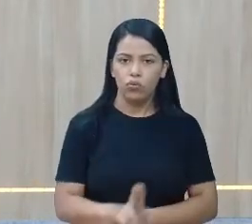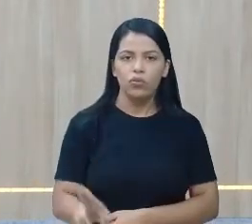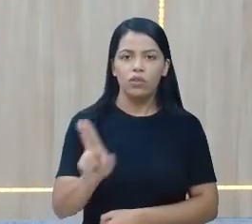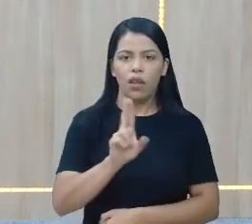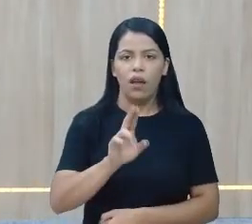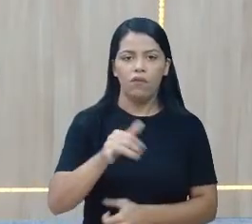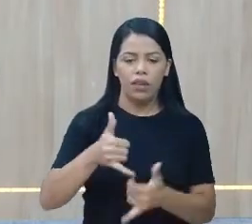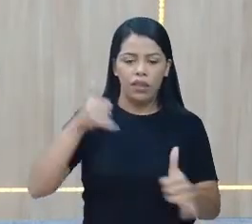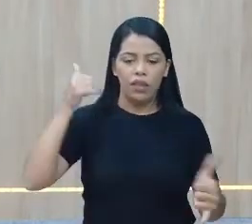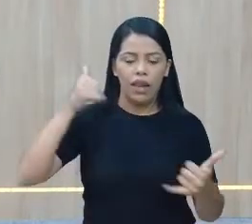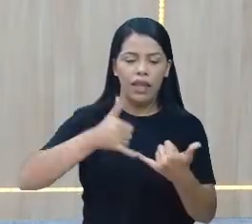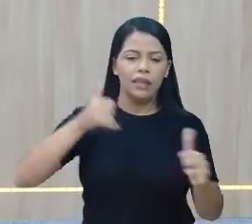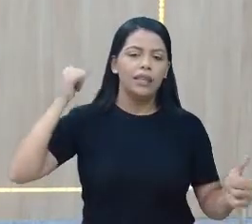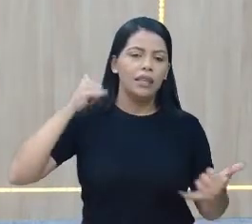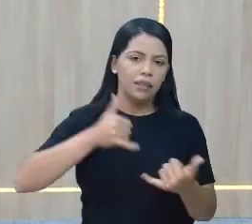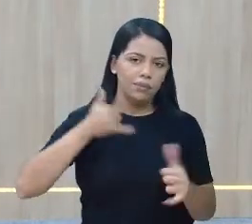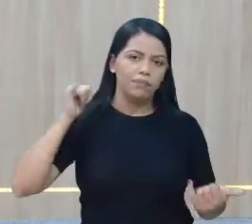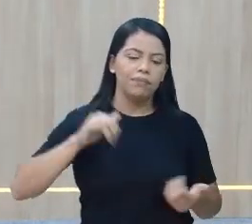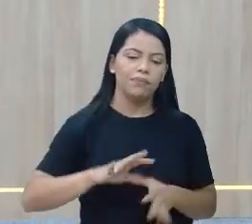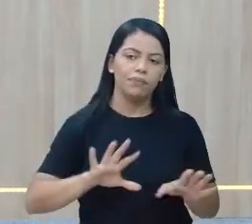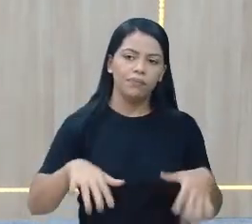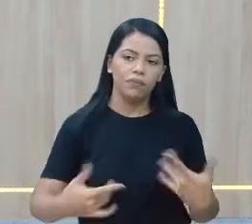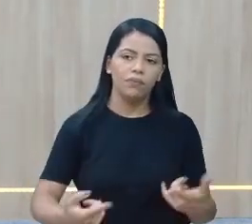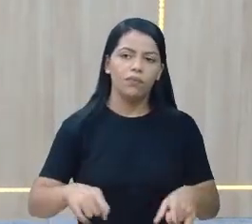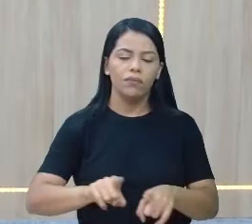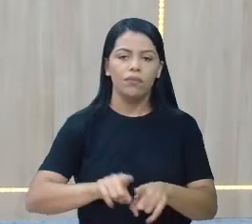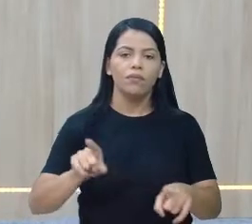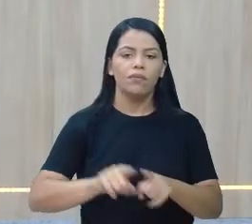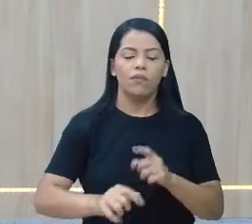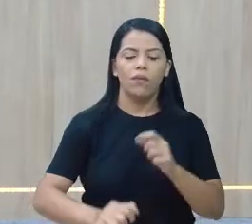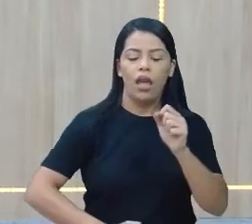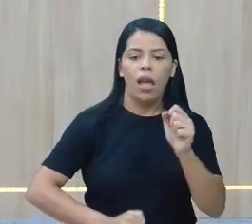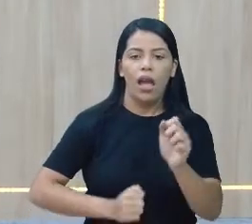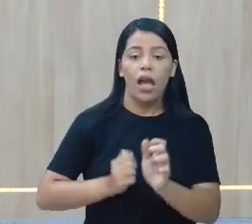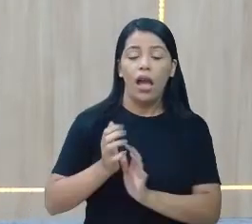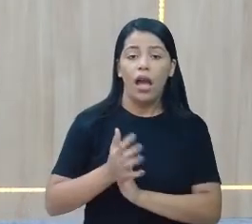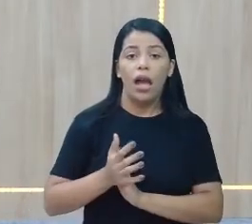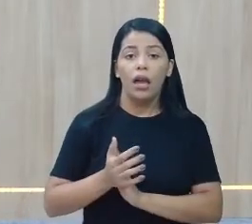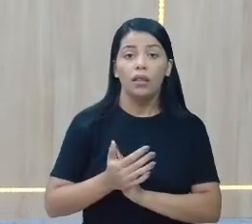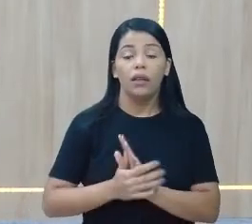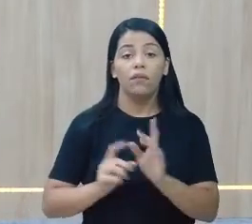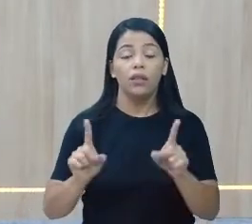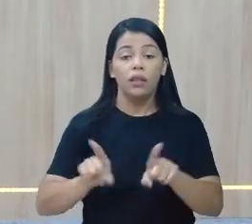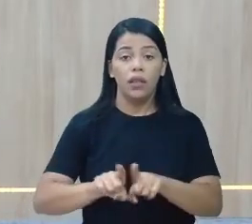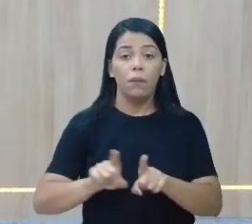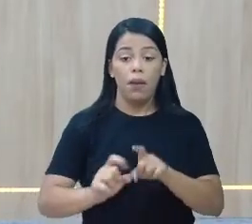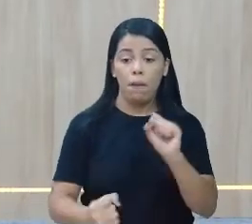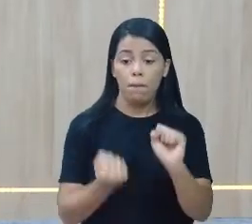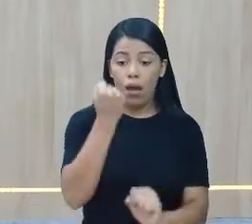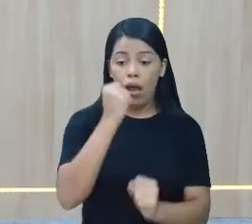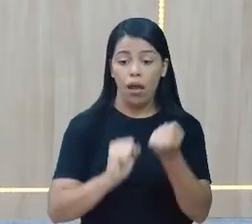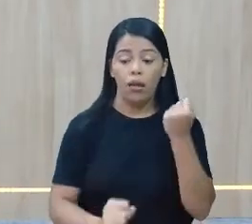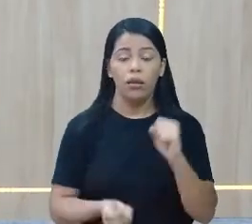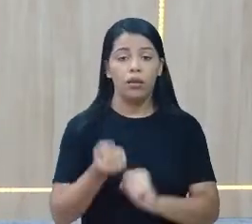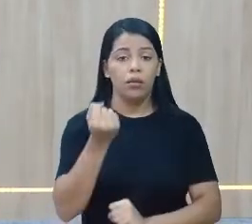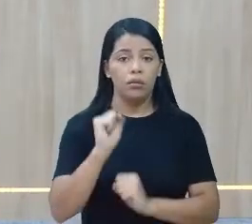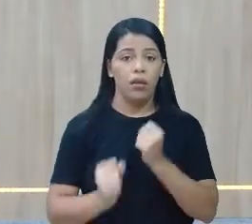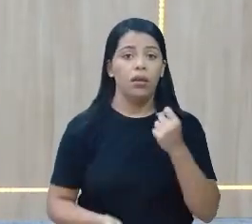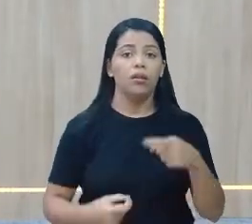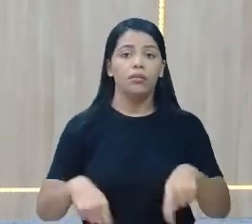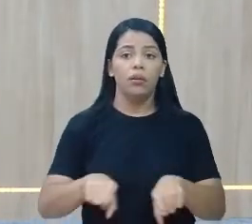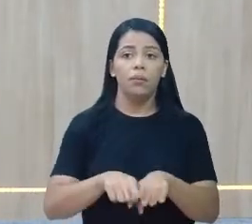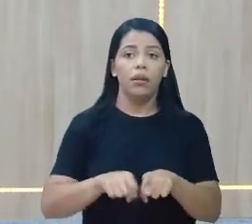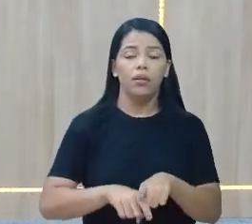toda aquela questão das revoluções industriais, né? A máquina a vapor, a evolução lá dos trens, os carros também. Olha só na tela como era o